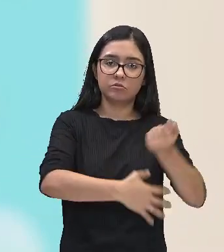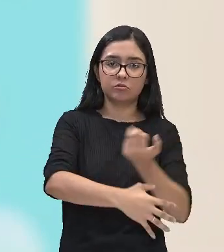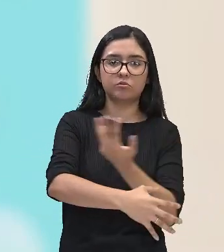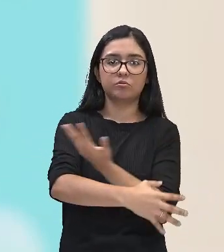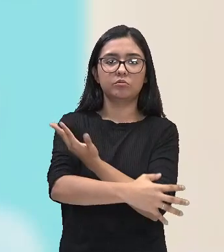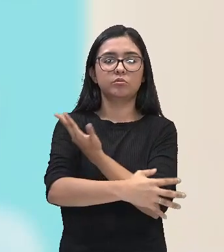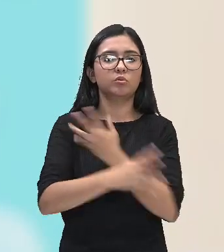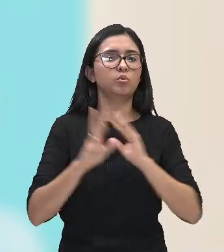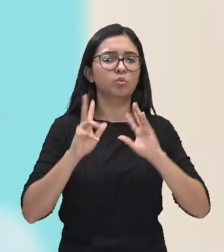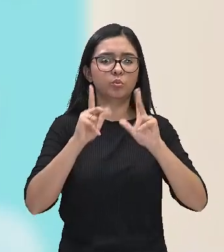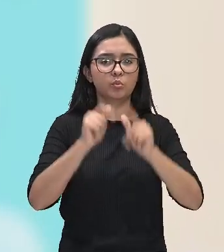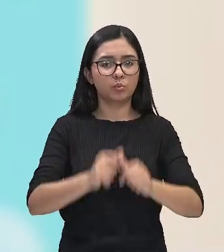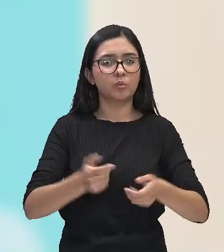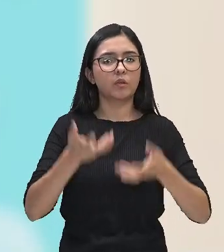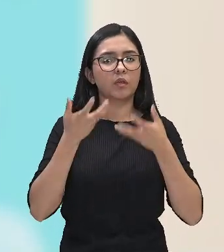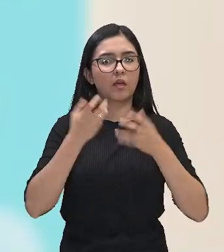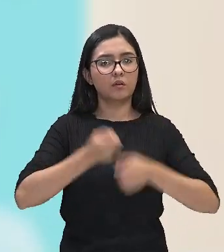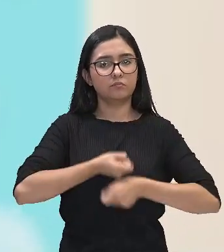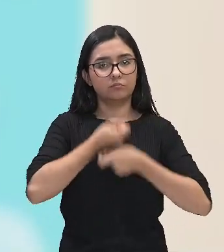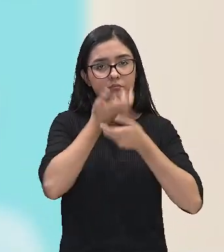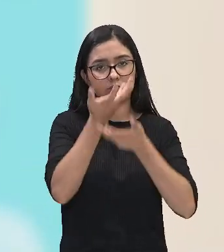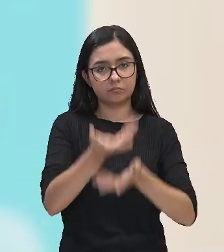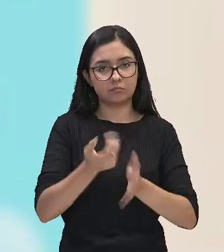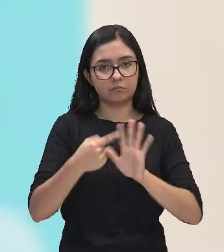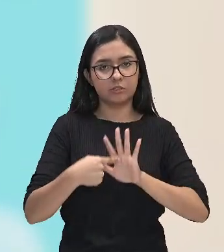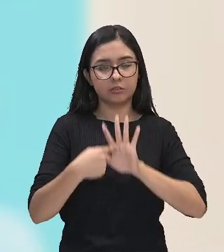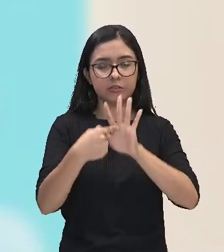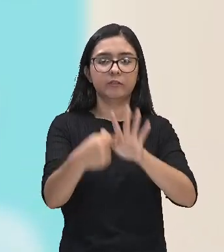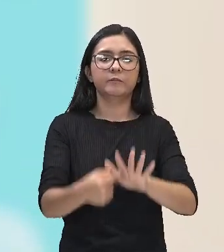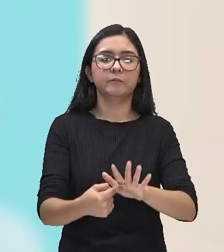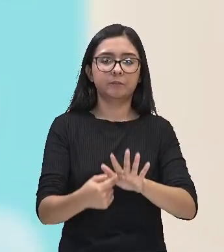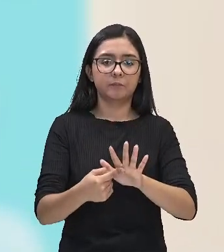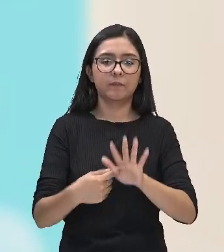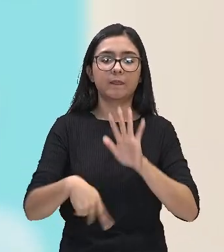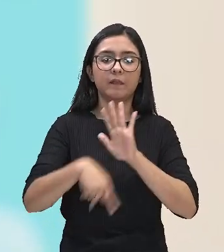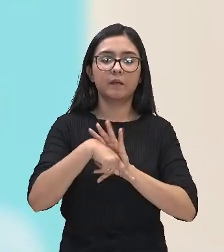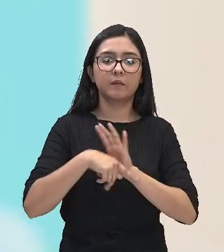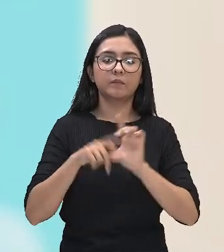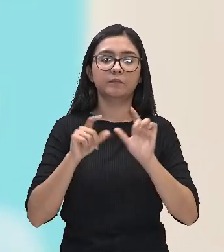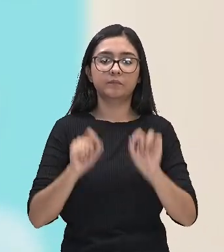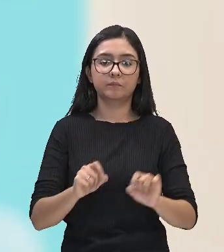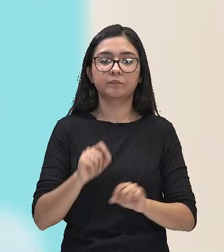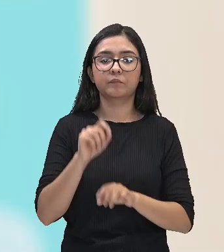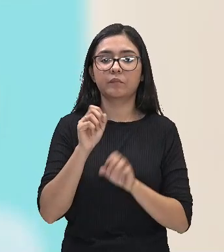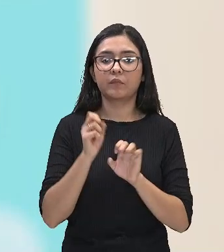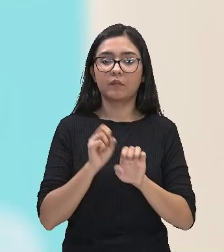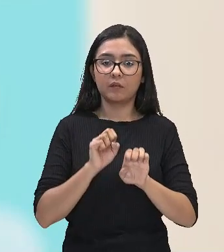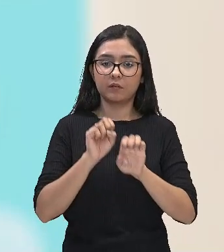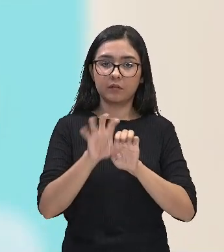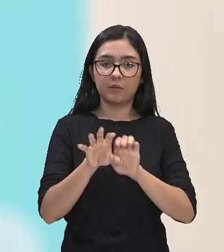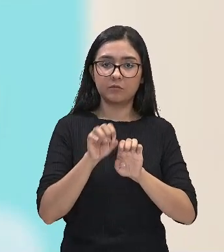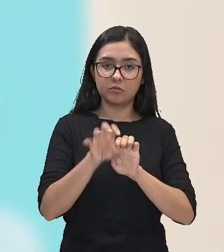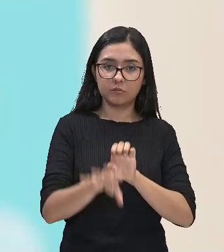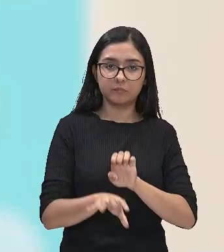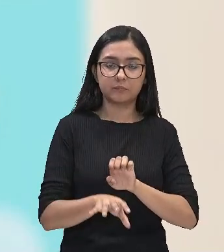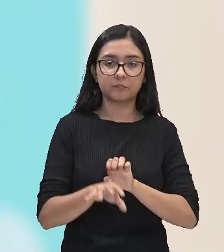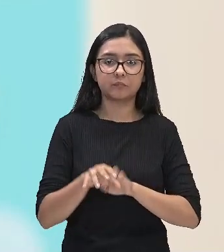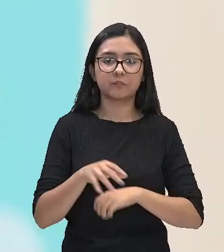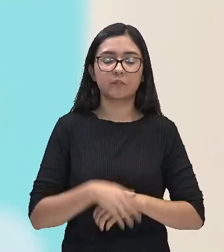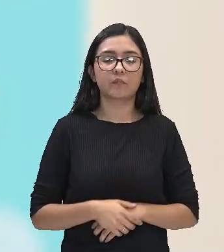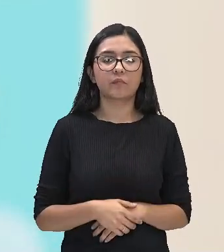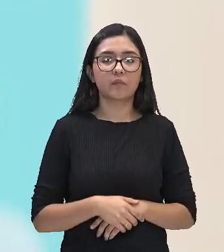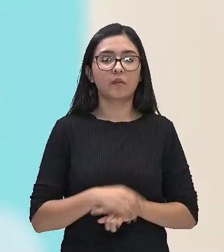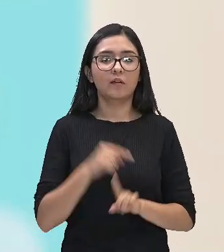quer expressar. Então, esta função está com foco no emissor. Por quê? Ele